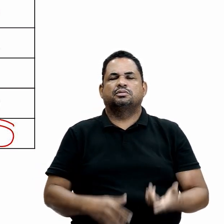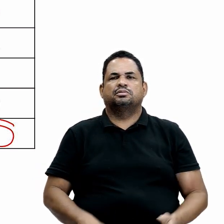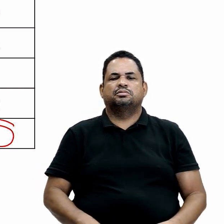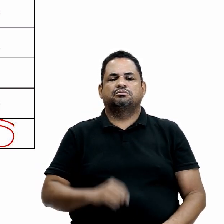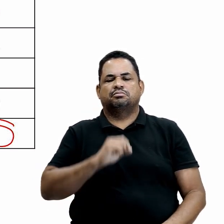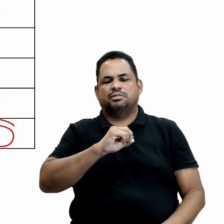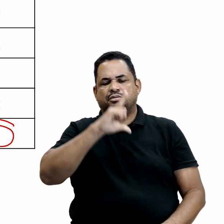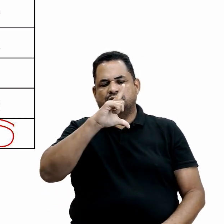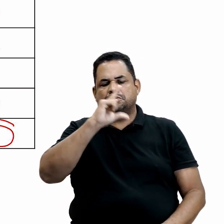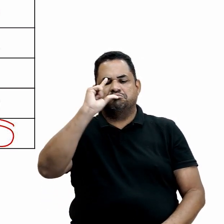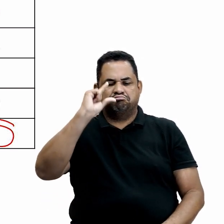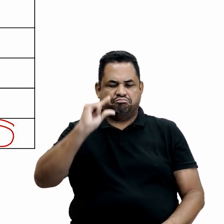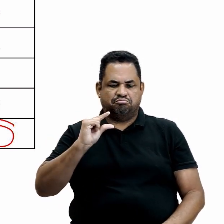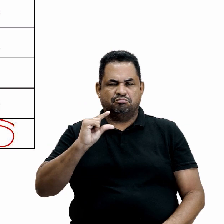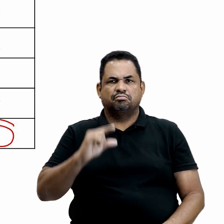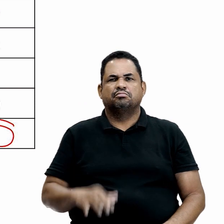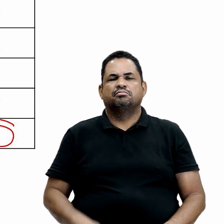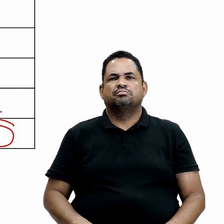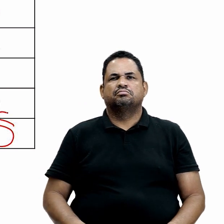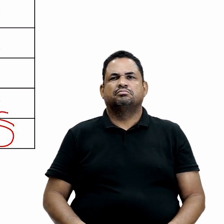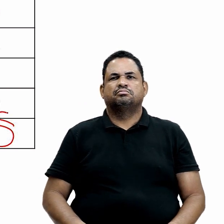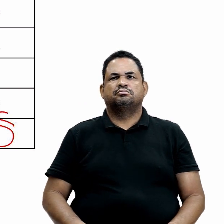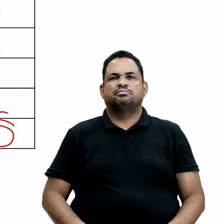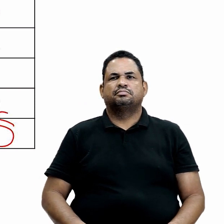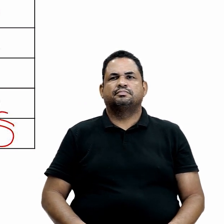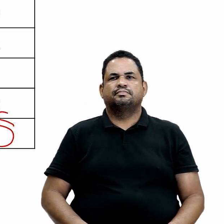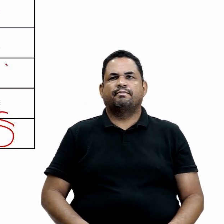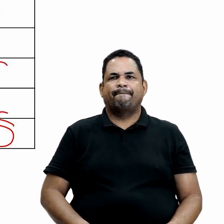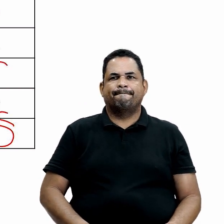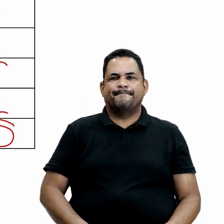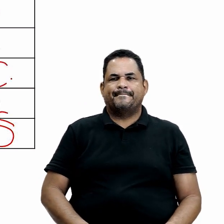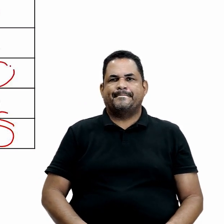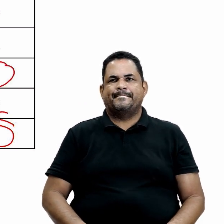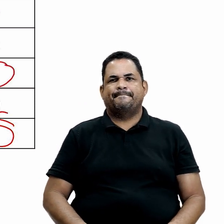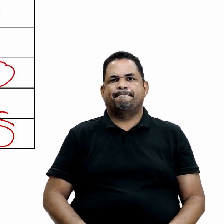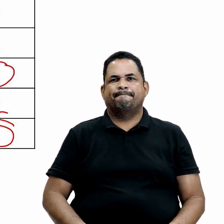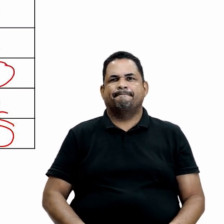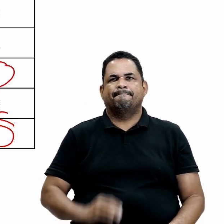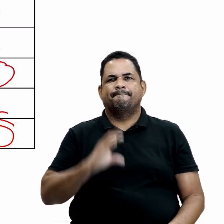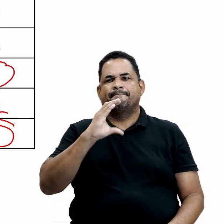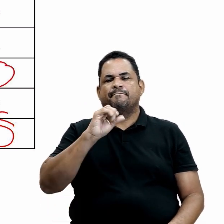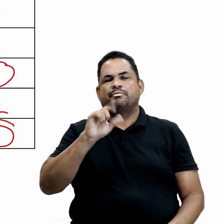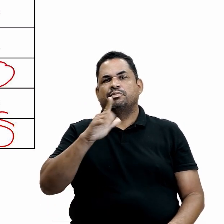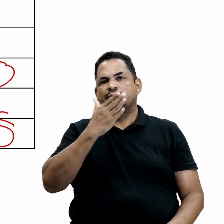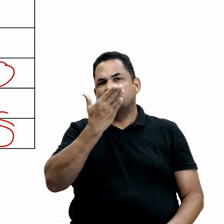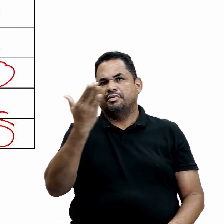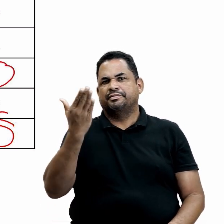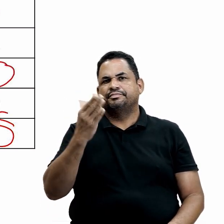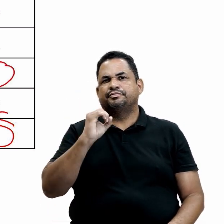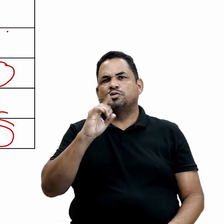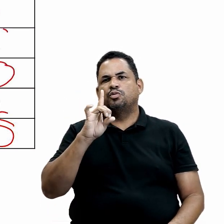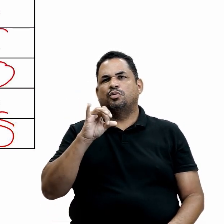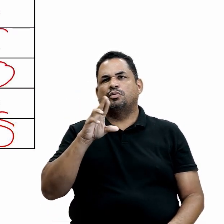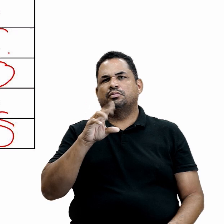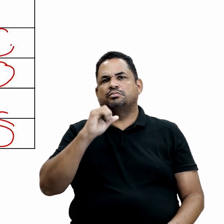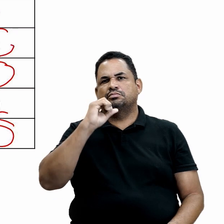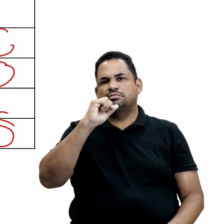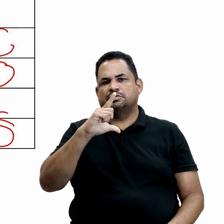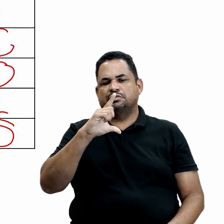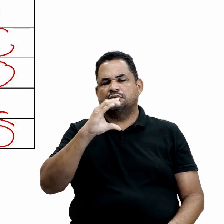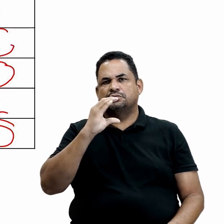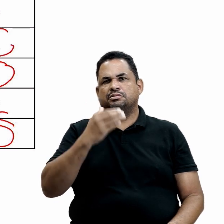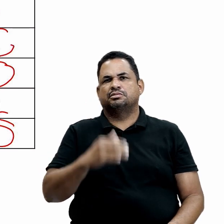minúscula. Então, maiúscula e minúscula. Aqui o cloro, Cl, maiúscula e minúscula.